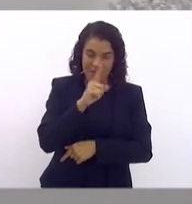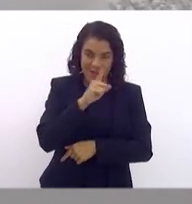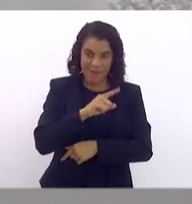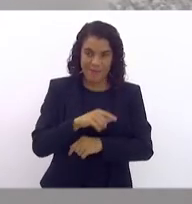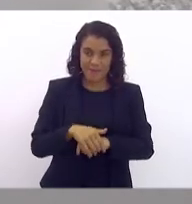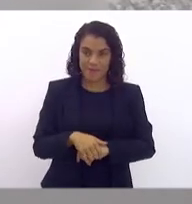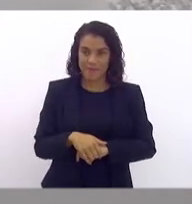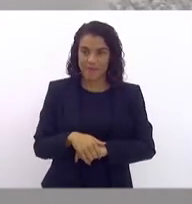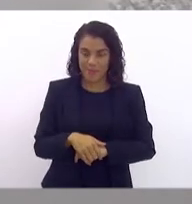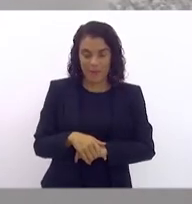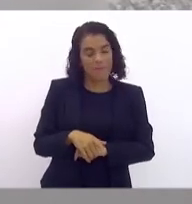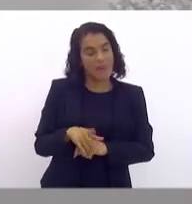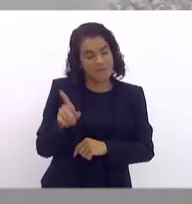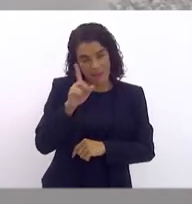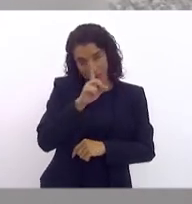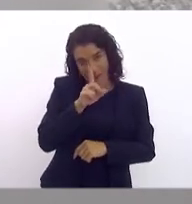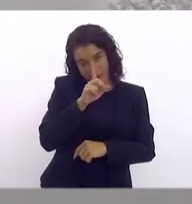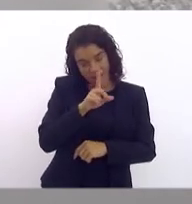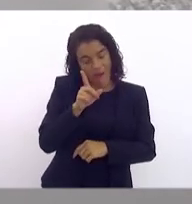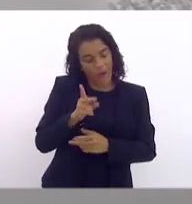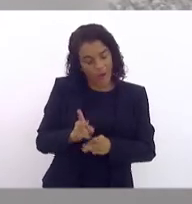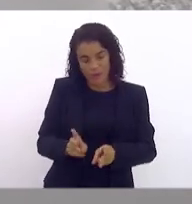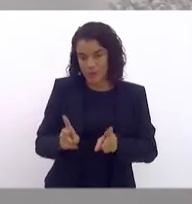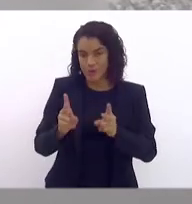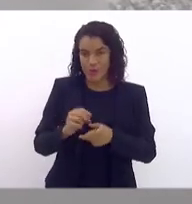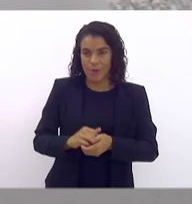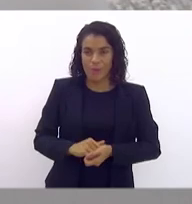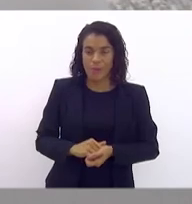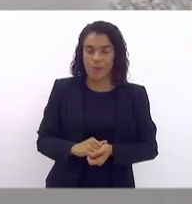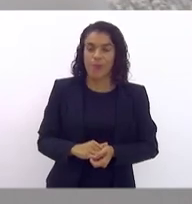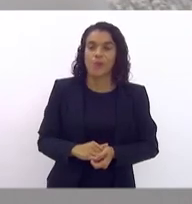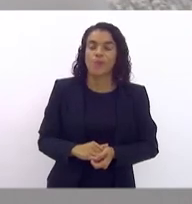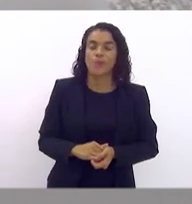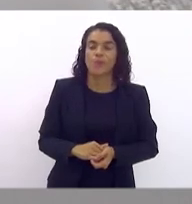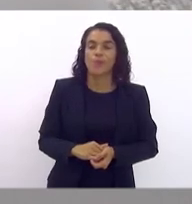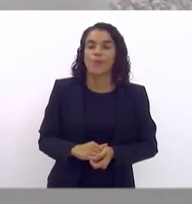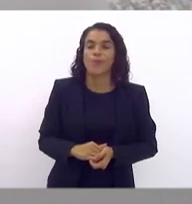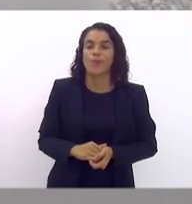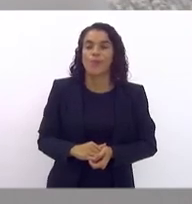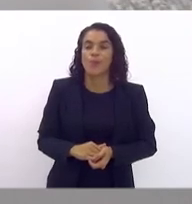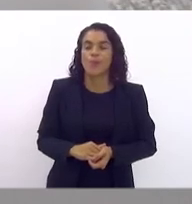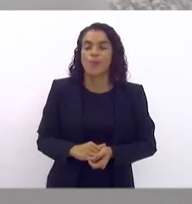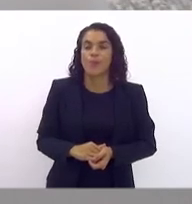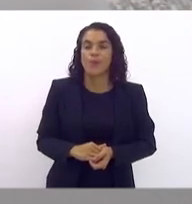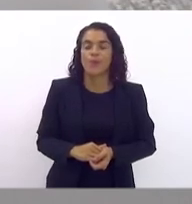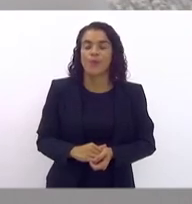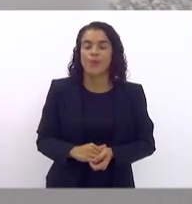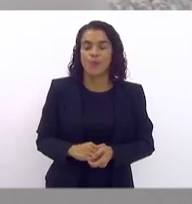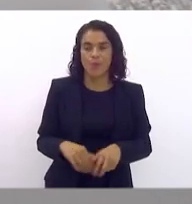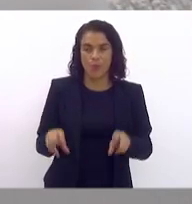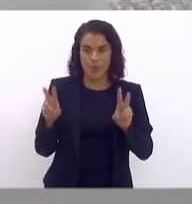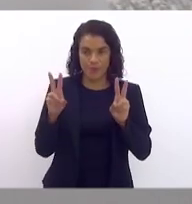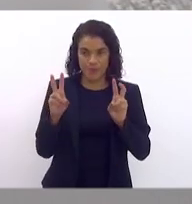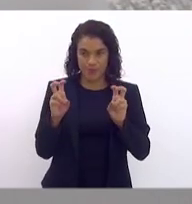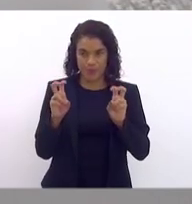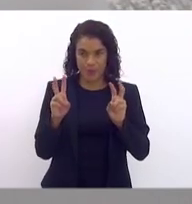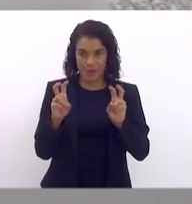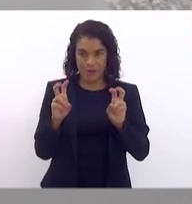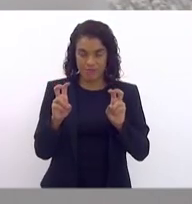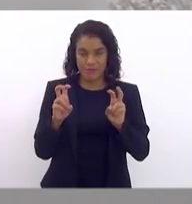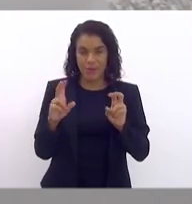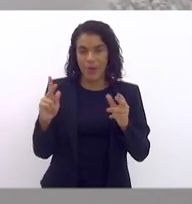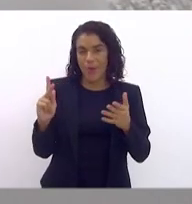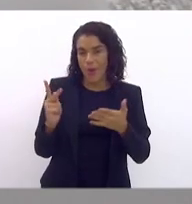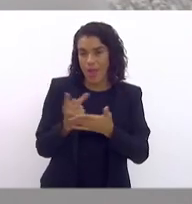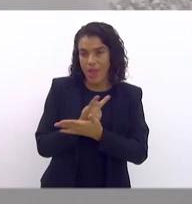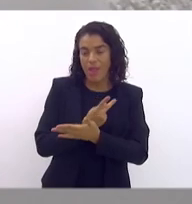protocolo Mas eles vão continuar acontecendo eh em relação aqui aos erros cometidos